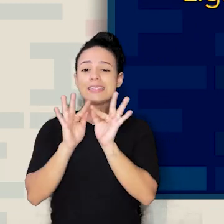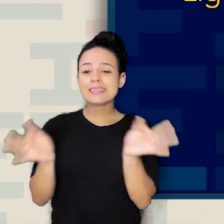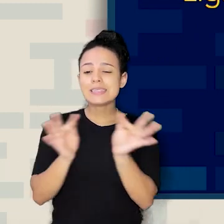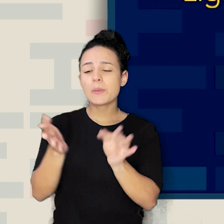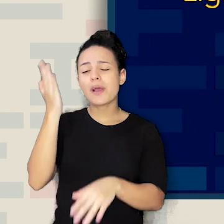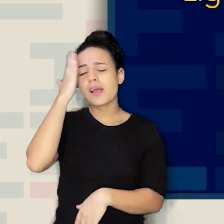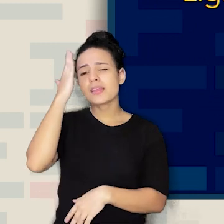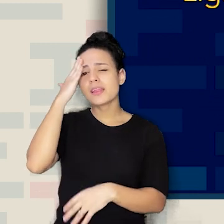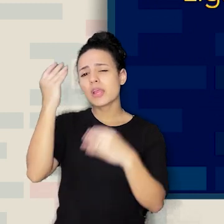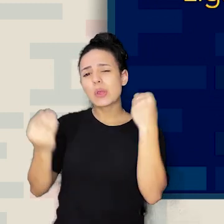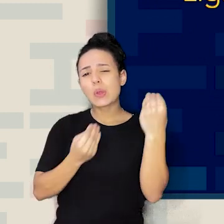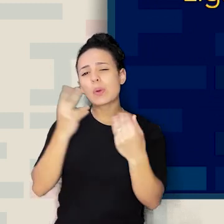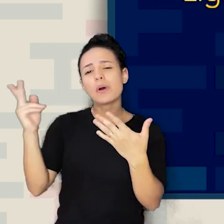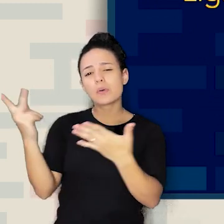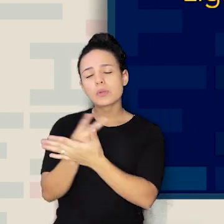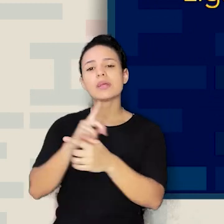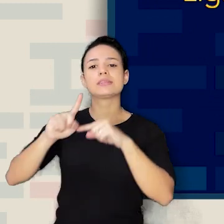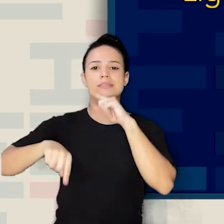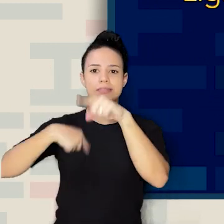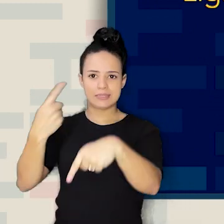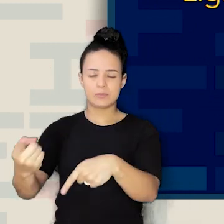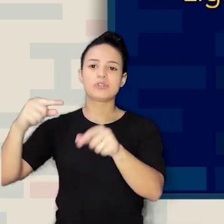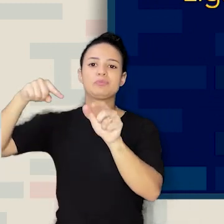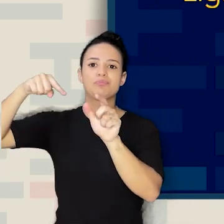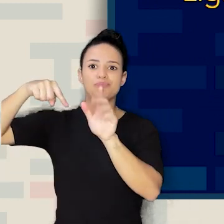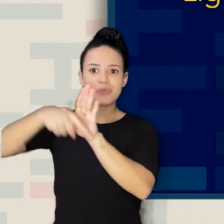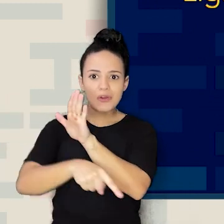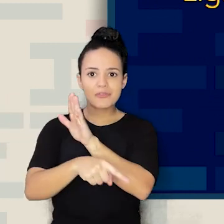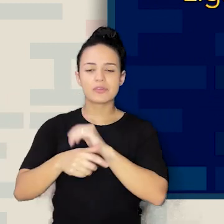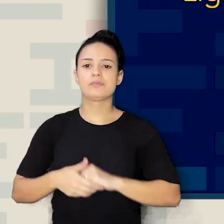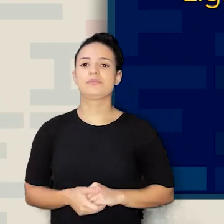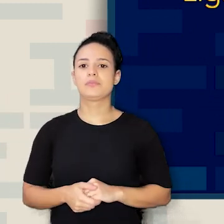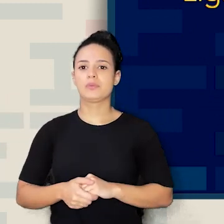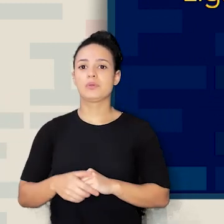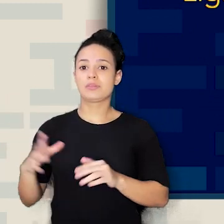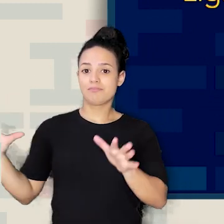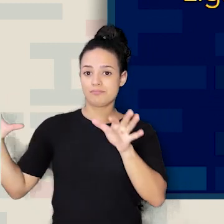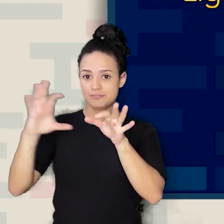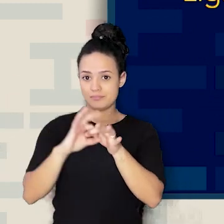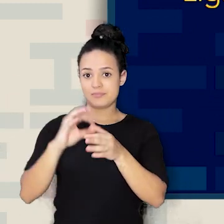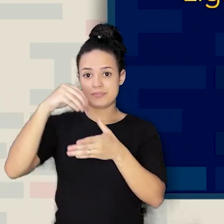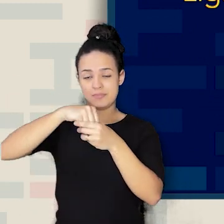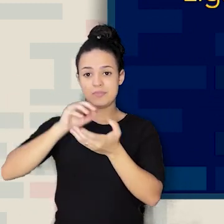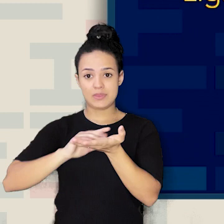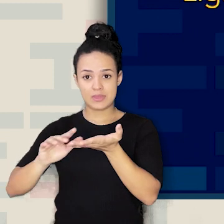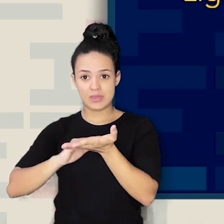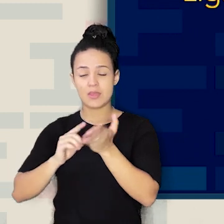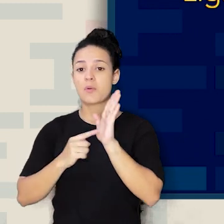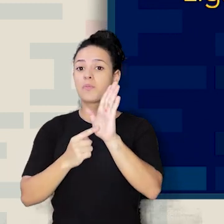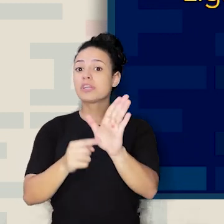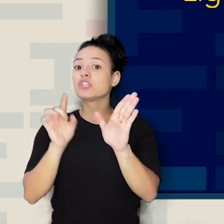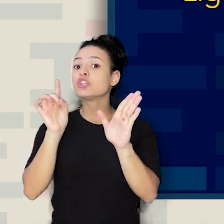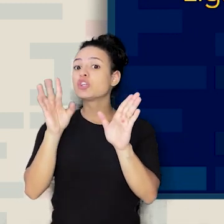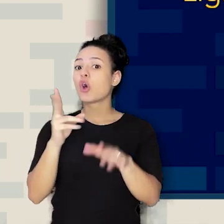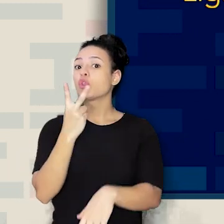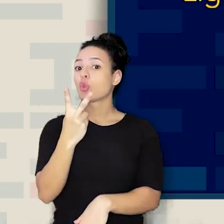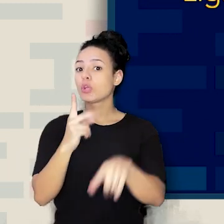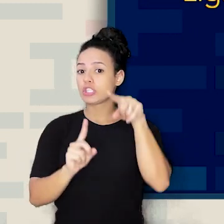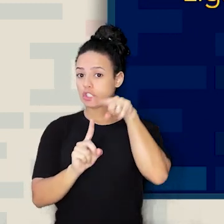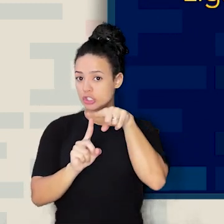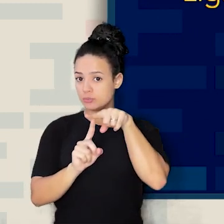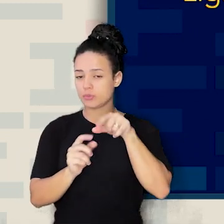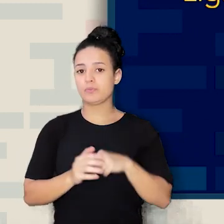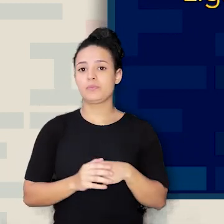tá? E aí eu trouxe algumas simples para a gente entender um pouquinho como funciona e depois a gente aprender umas mais complexas. Há diversos sinais de ligadura na música Braille, porém